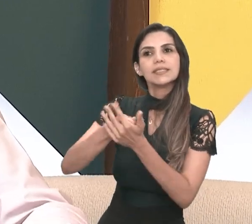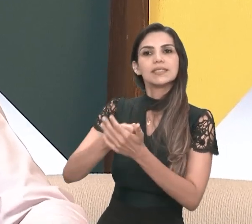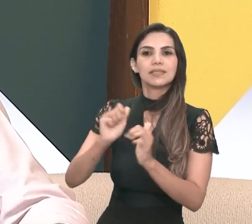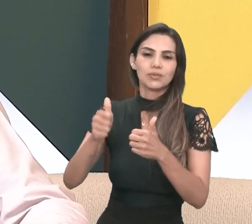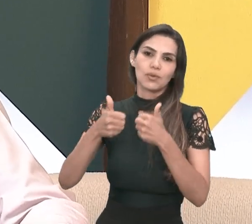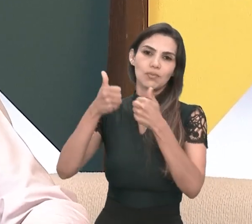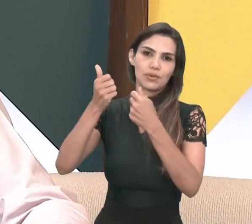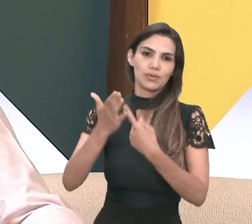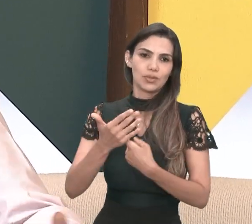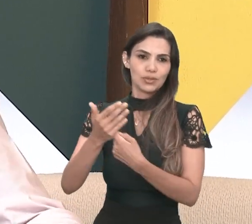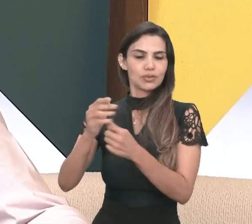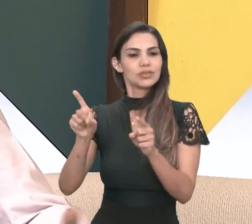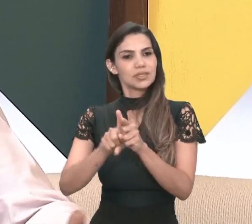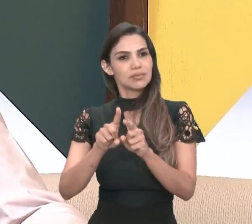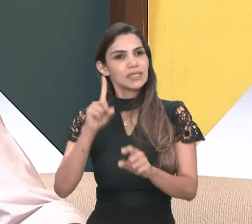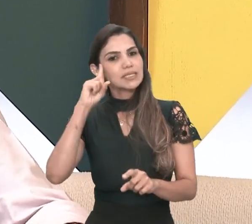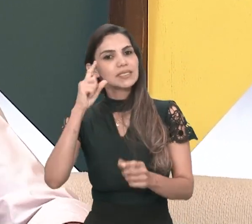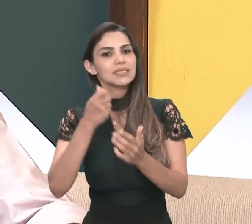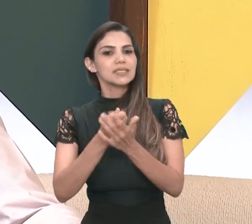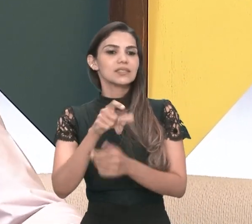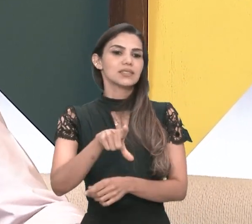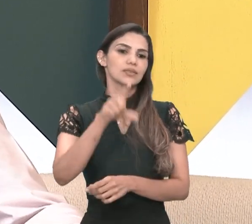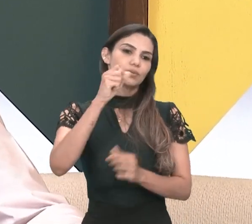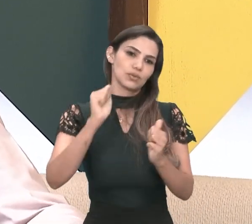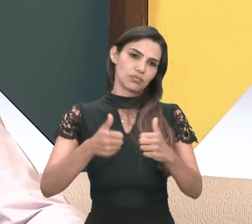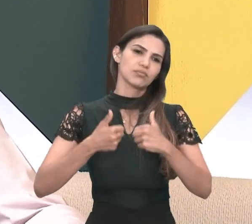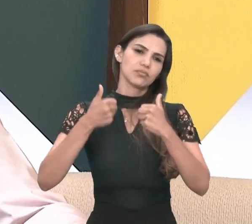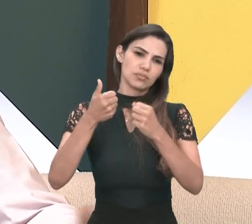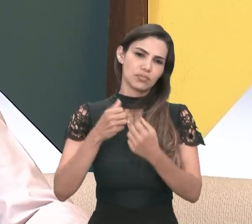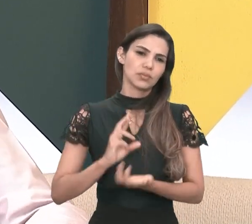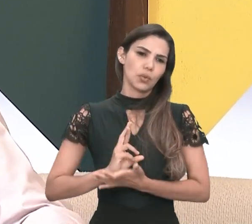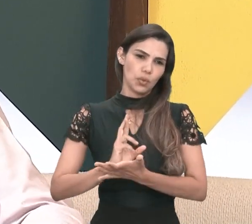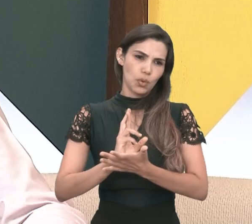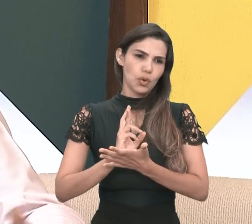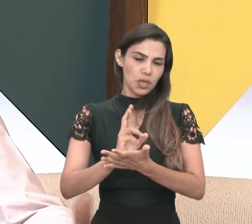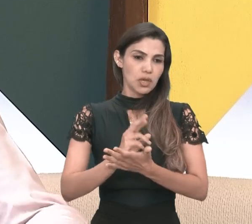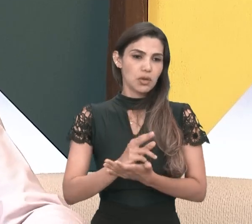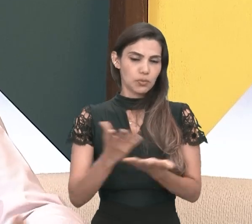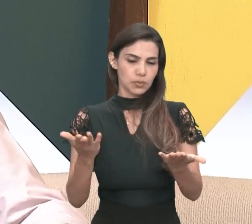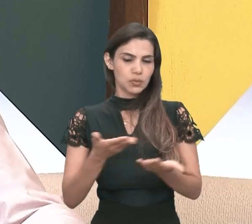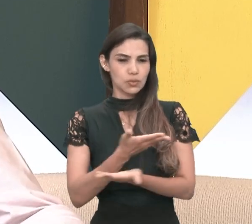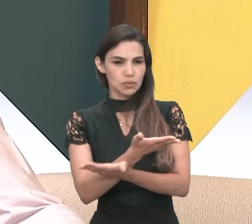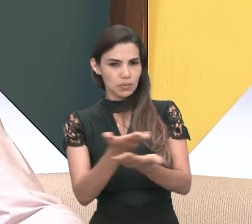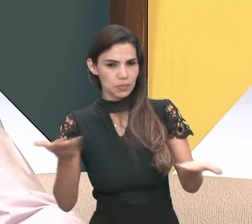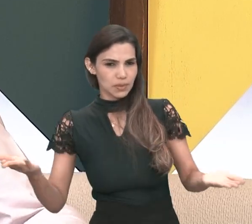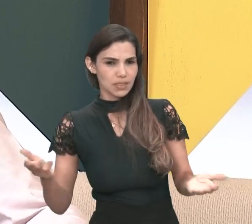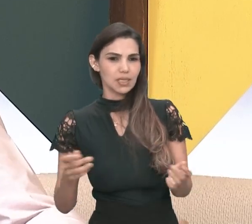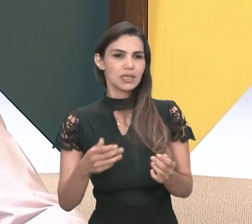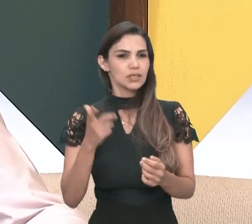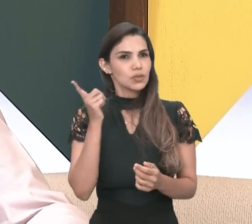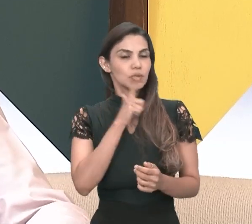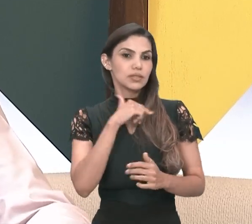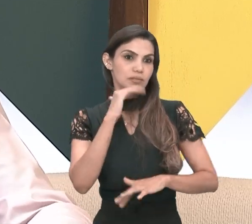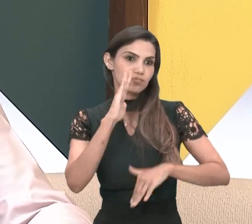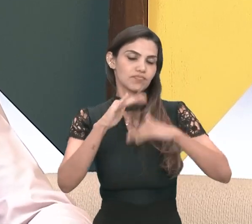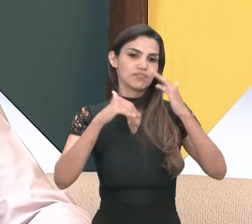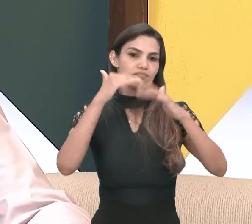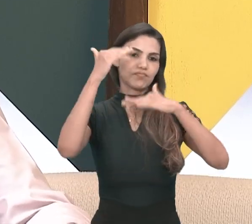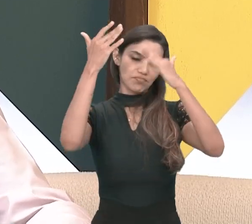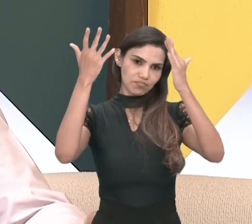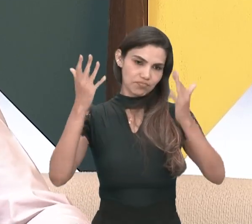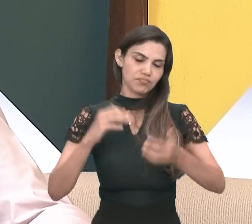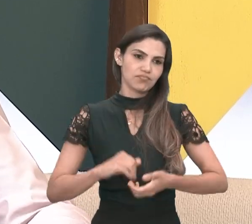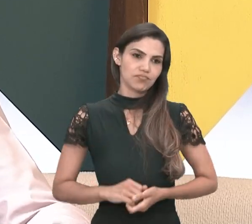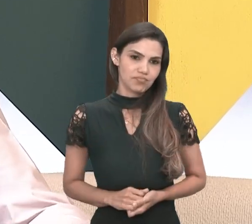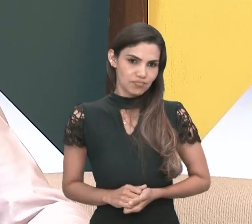recursos, considerando, obviamente, o que eles já têm em termos de acesso, né? Então, dificilmente